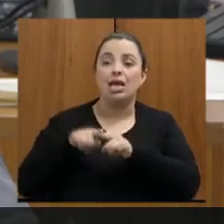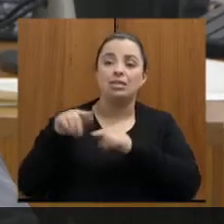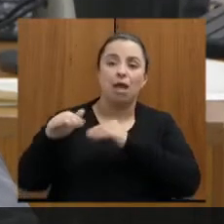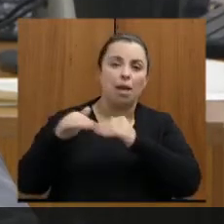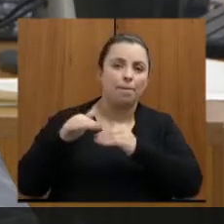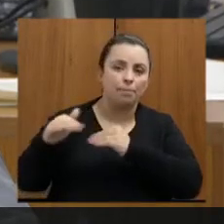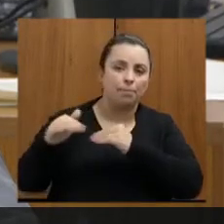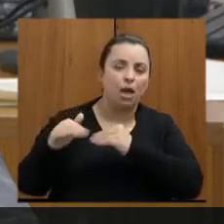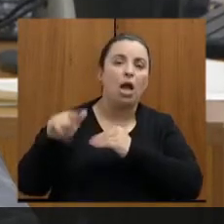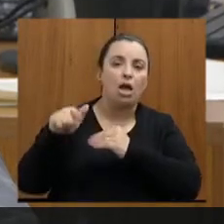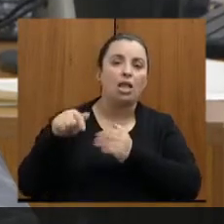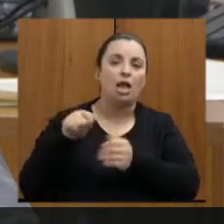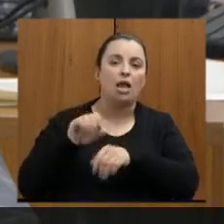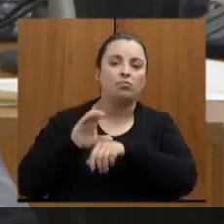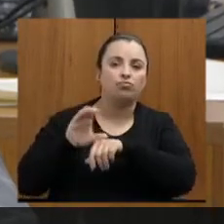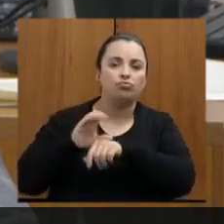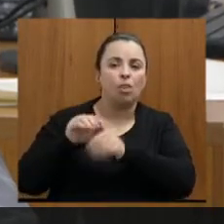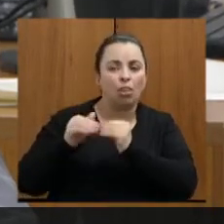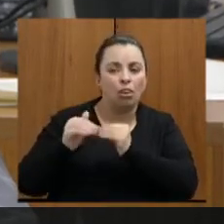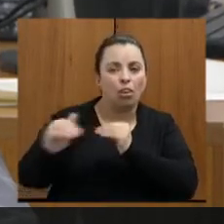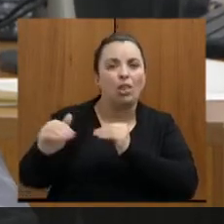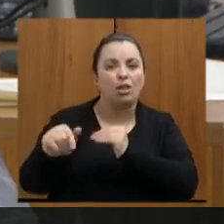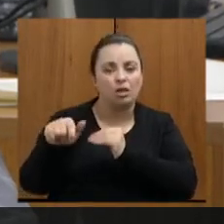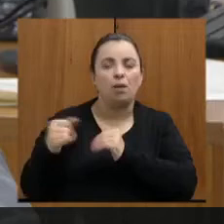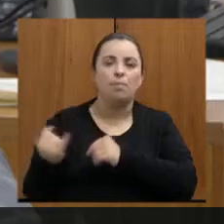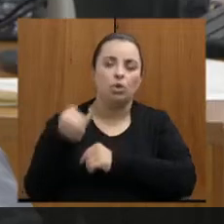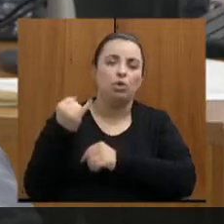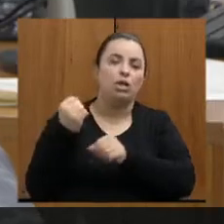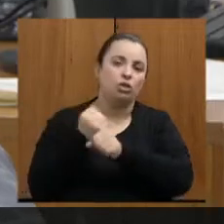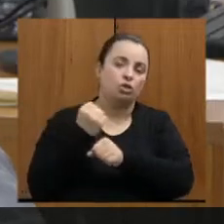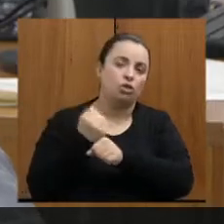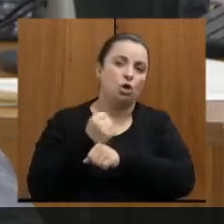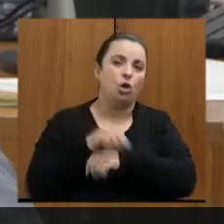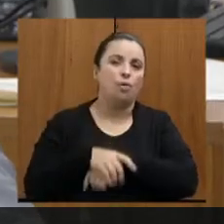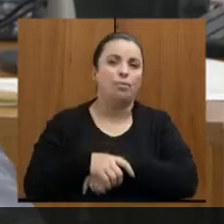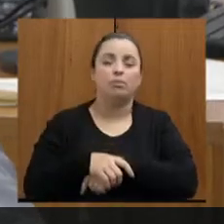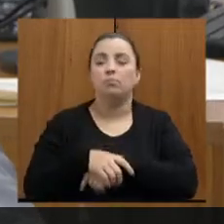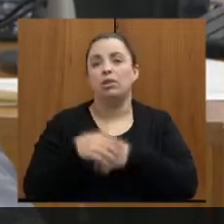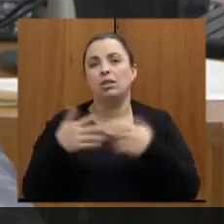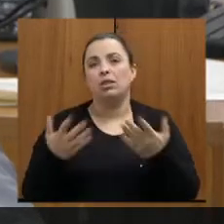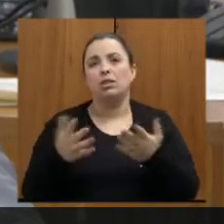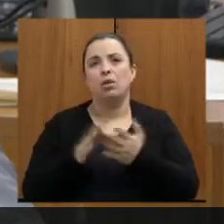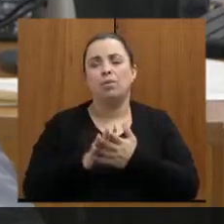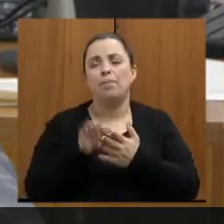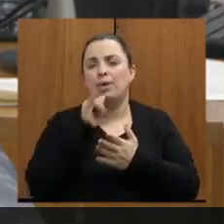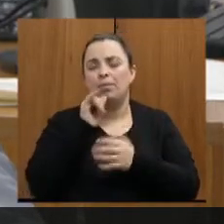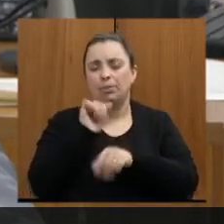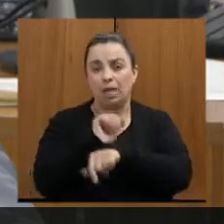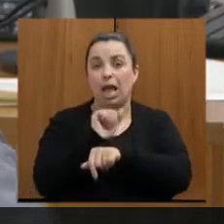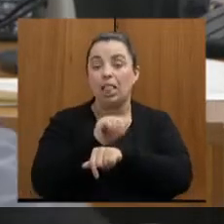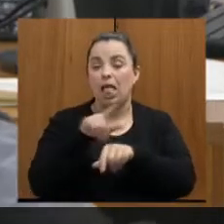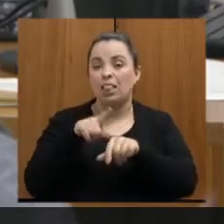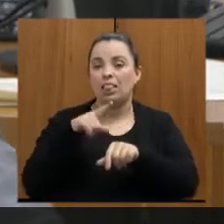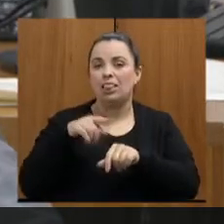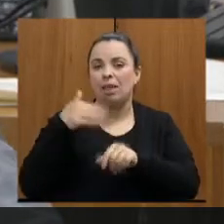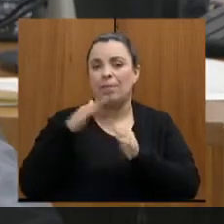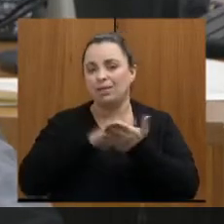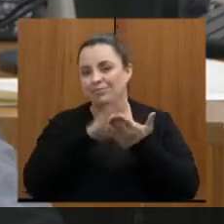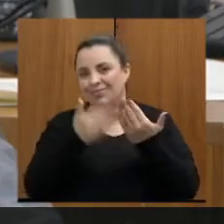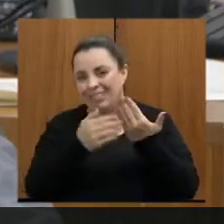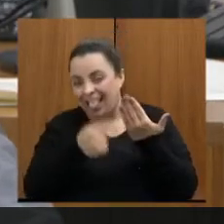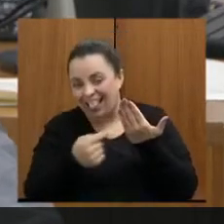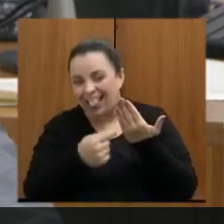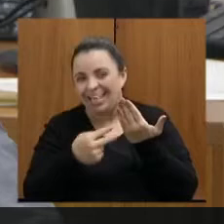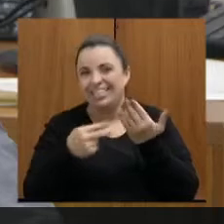importante obra Então é isso aí é fica até mais coisa que atrás que anotei aqui ah ah